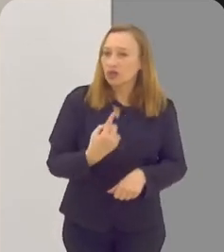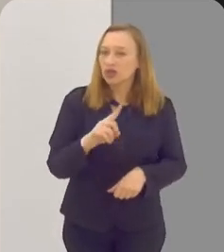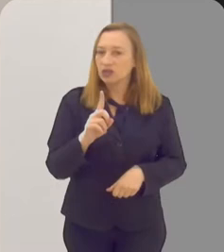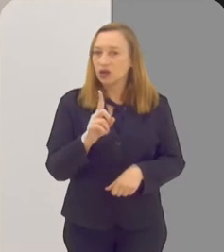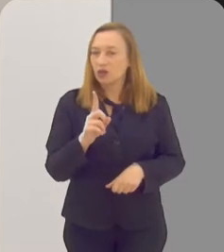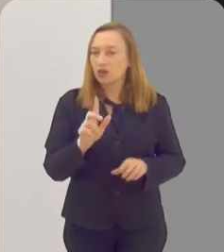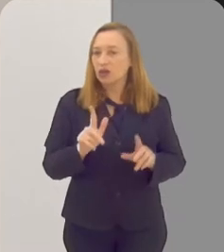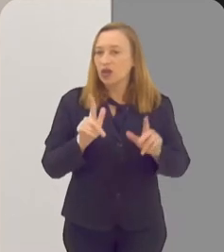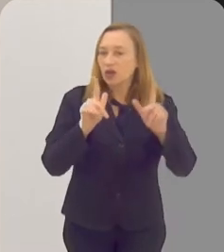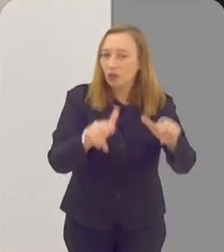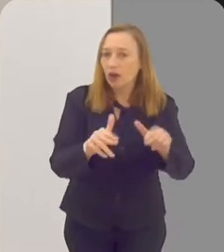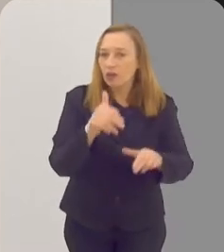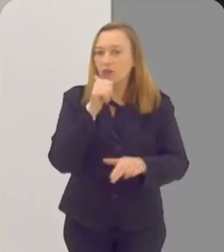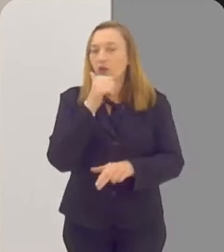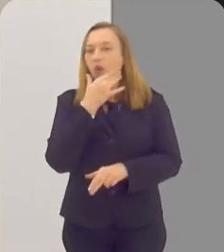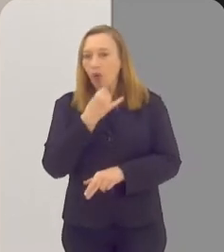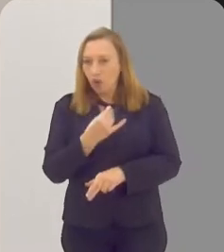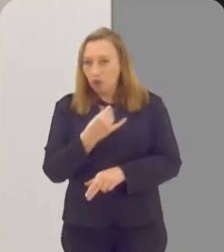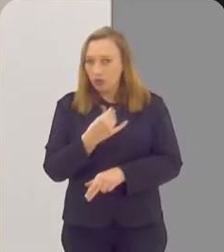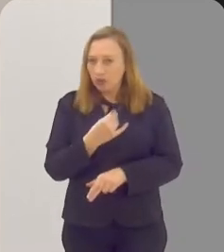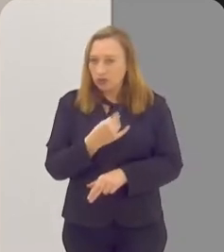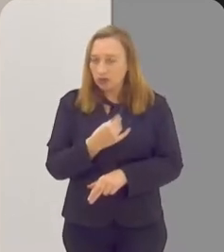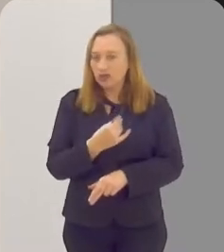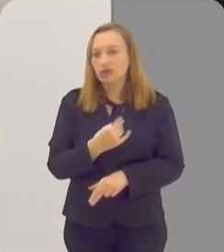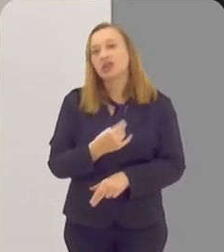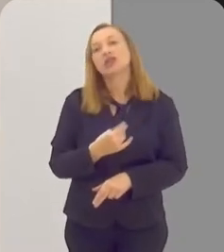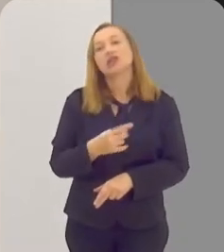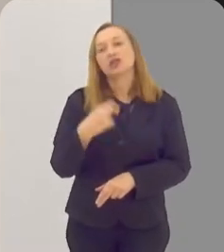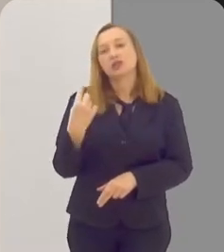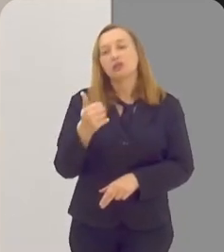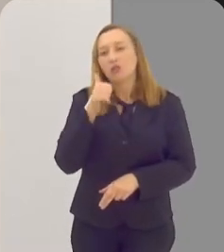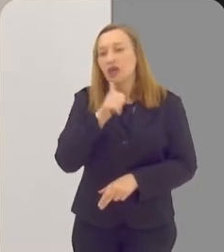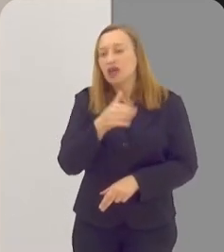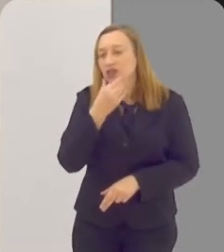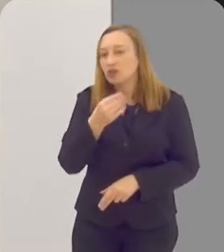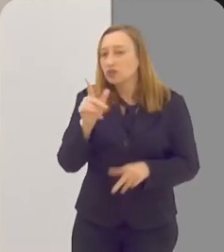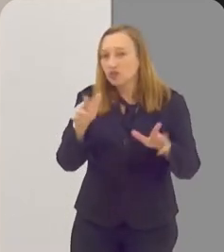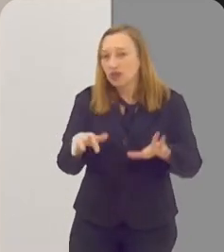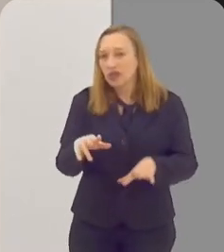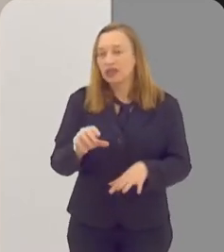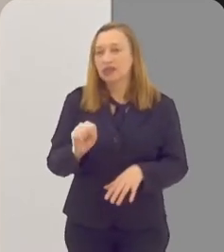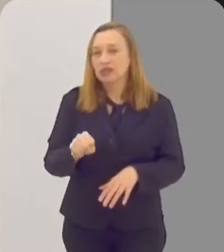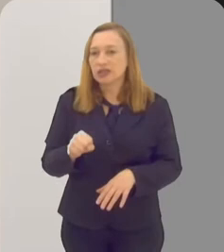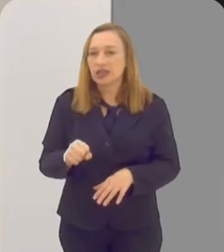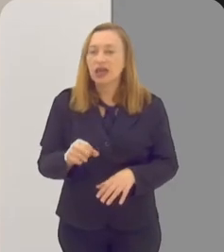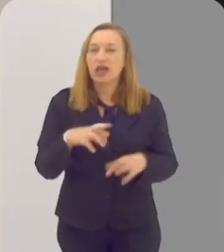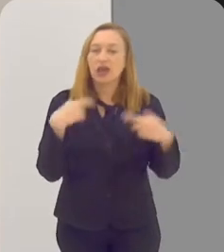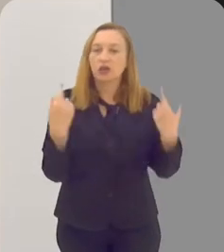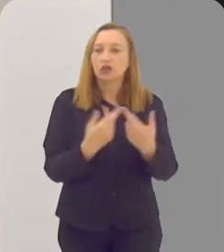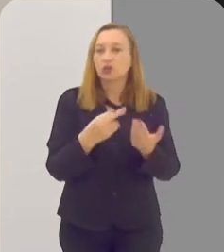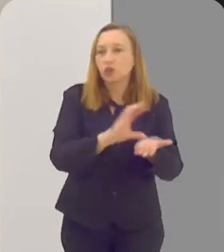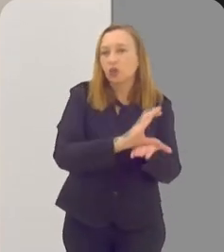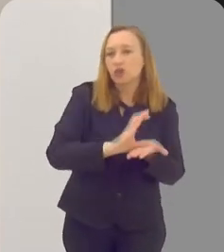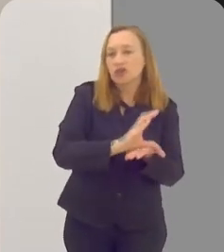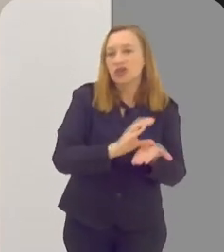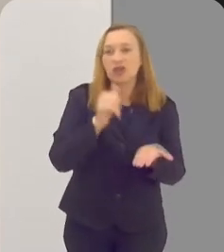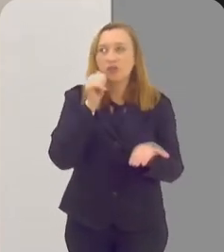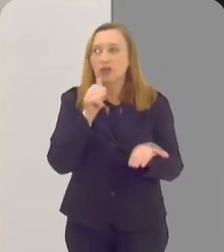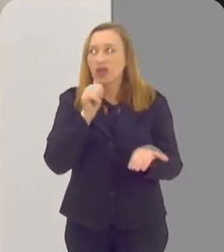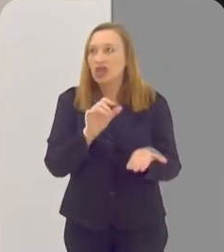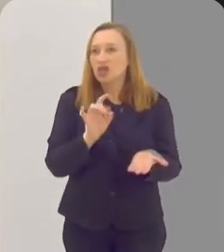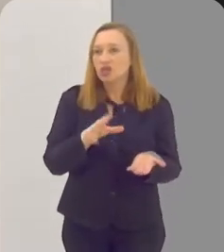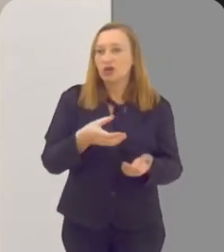que nós não somos iguais a eles, as mulheres e homens são seres diferentes, as mulheres não vão ficar numa reunião de